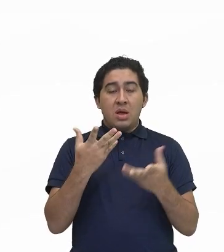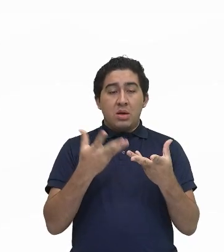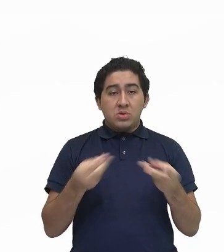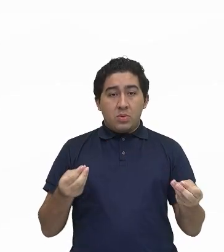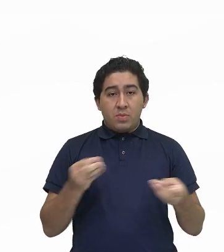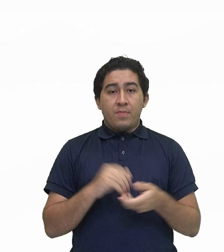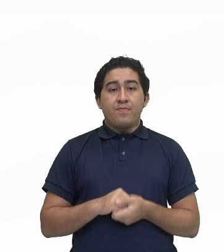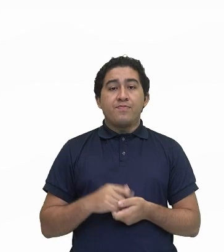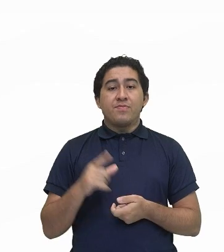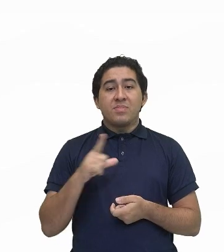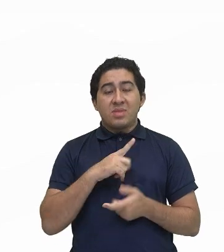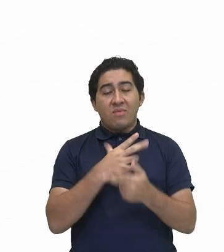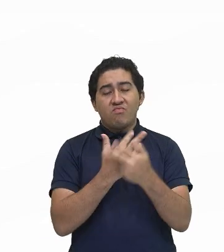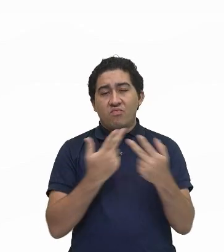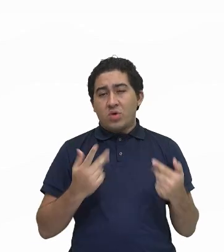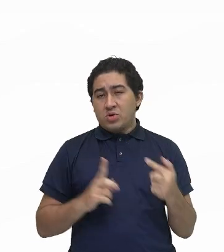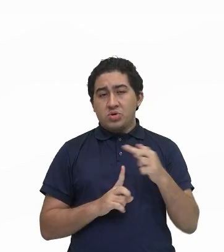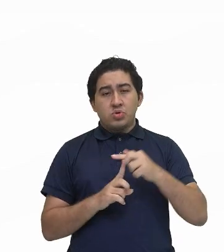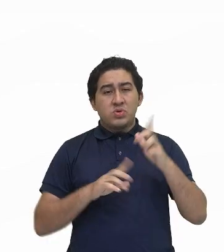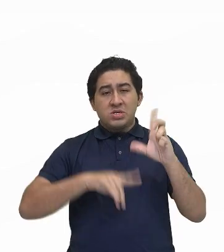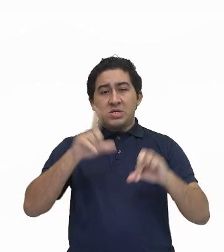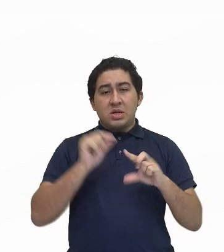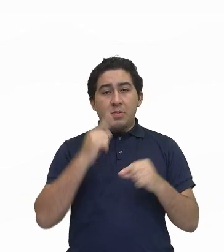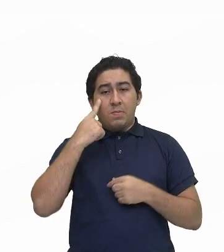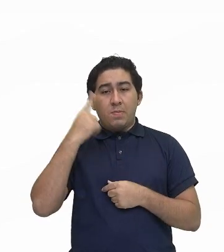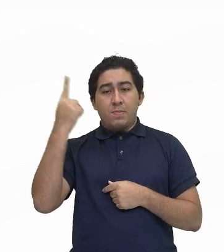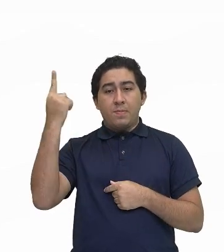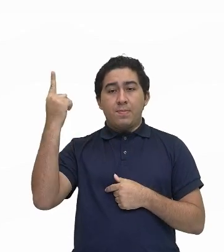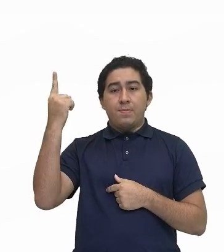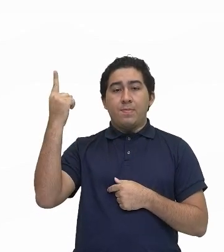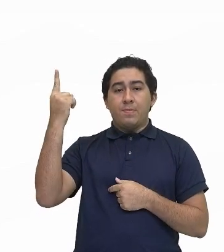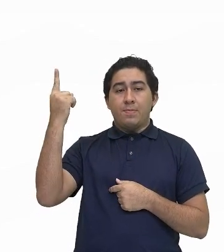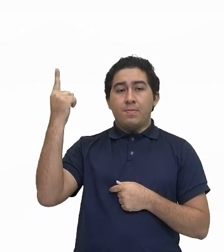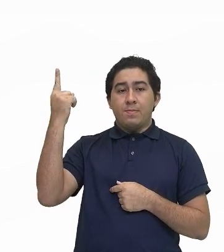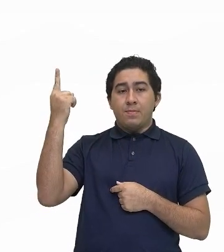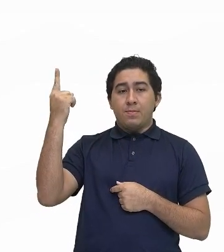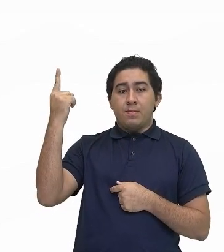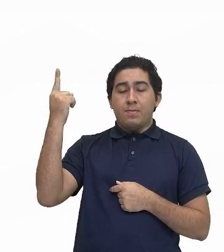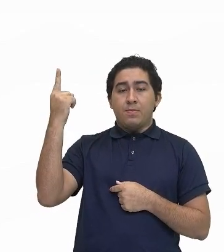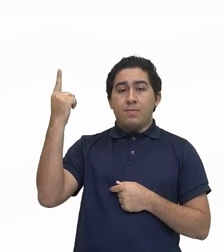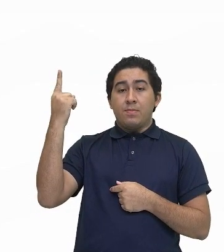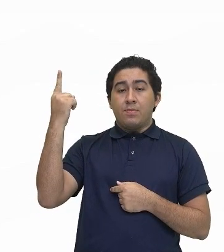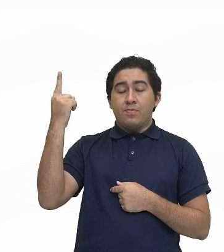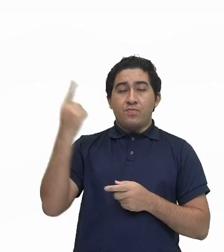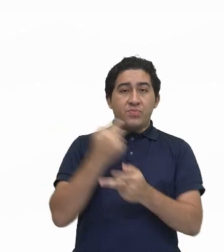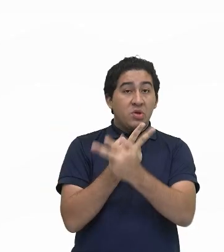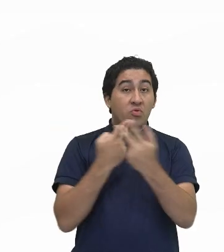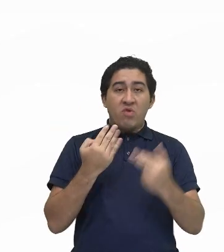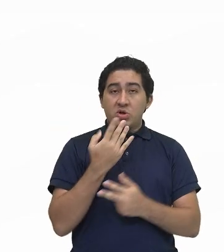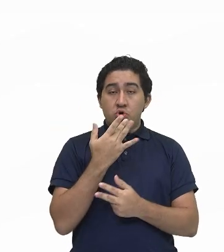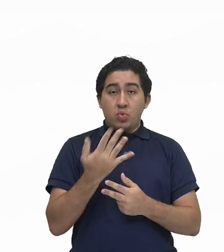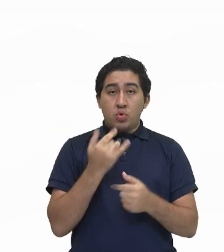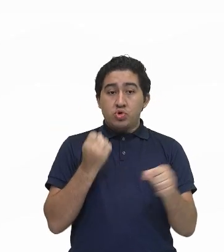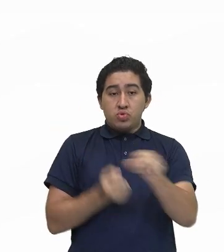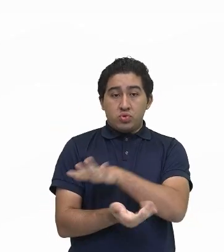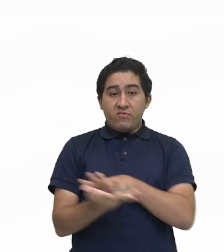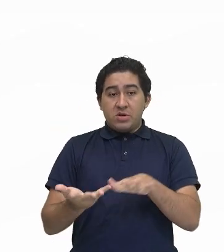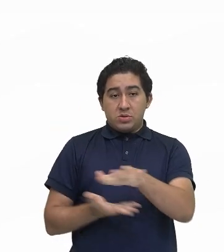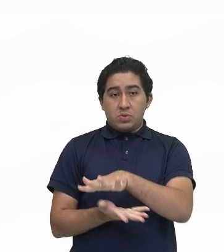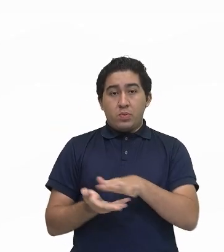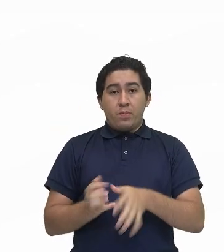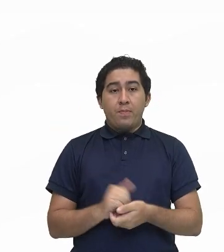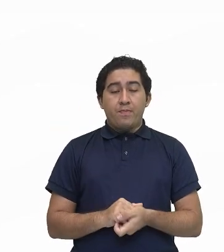estrelas anãs, gigantes, supergigantes, hipergigantes de diversas cores no